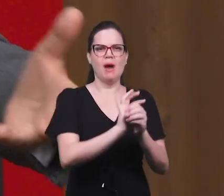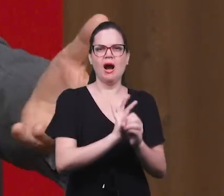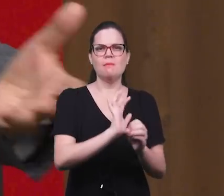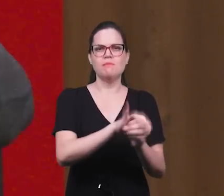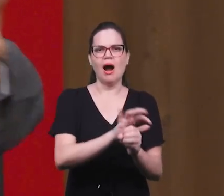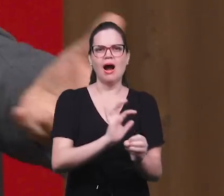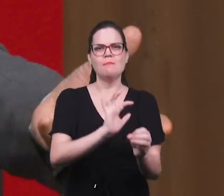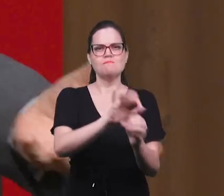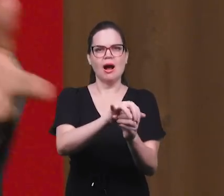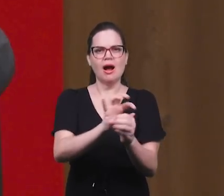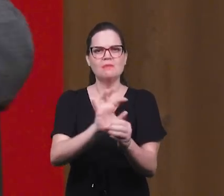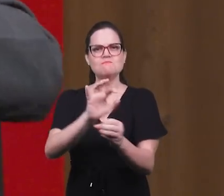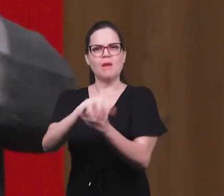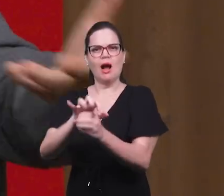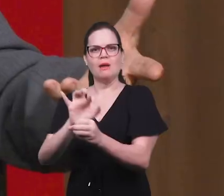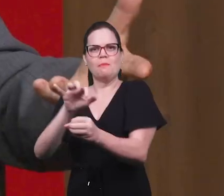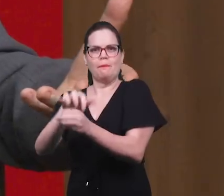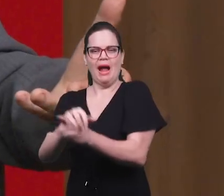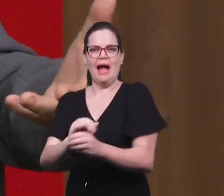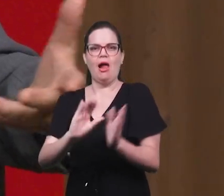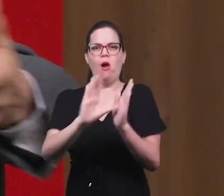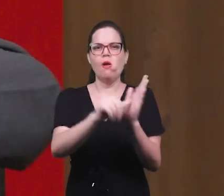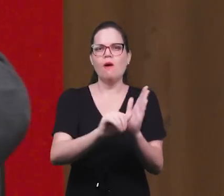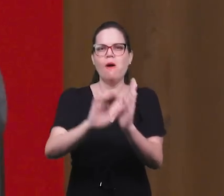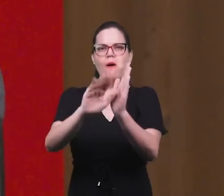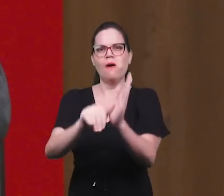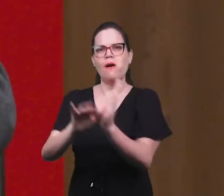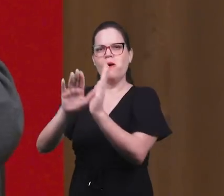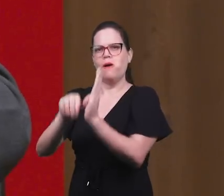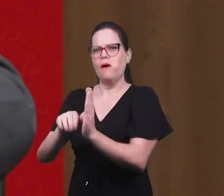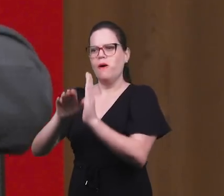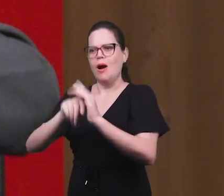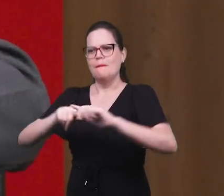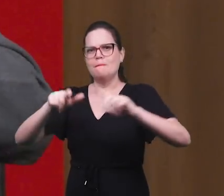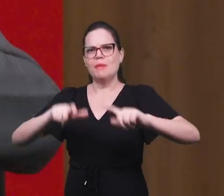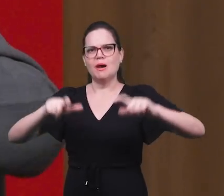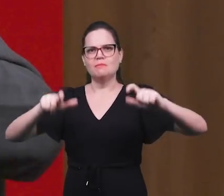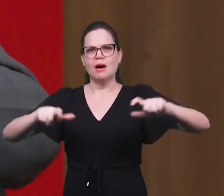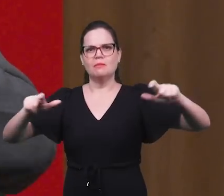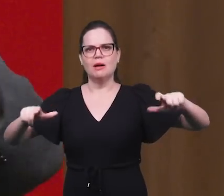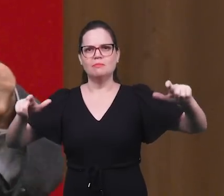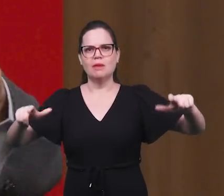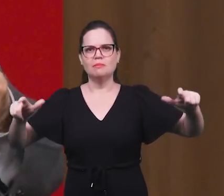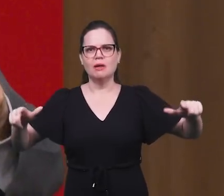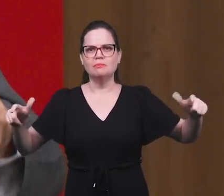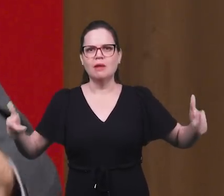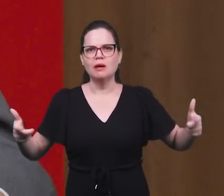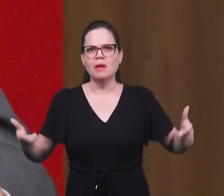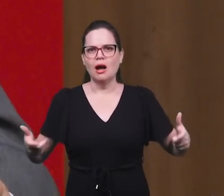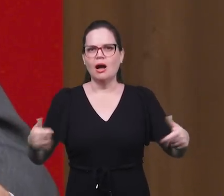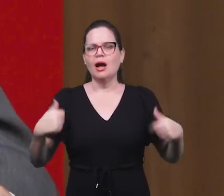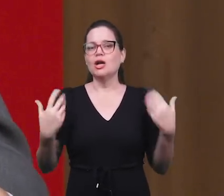que saquear, não tinha como conquistar mais riqueza. E ao mesmo tempo o Estado foi ficando pesado,